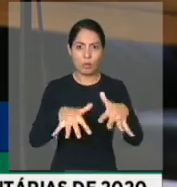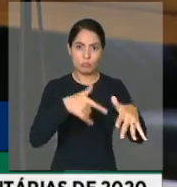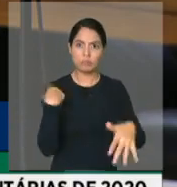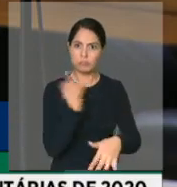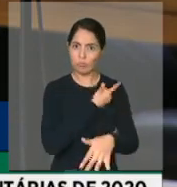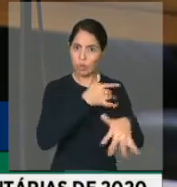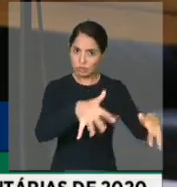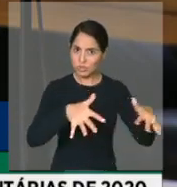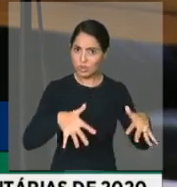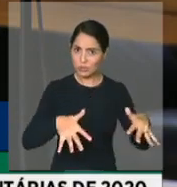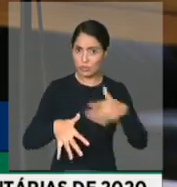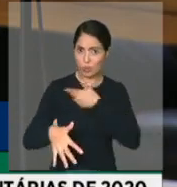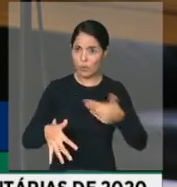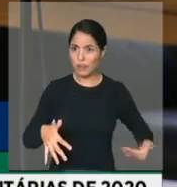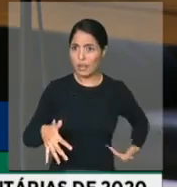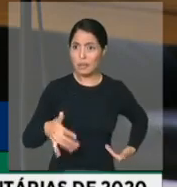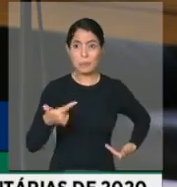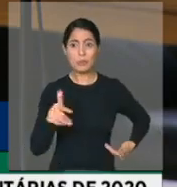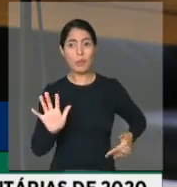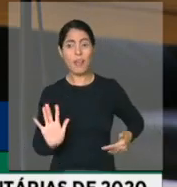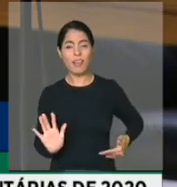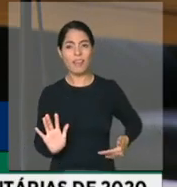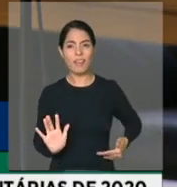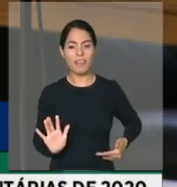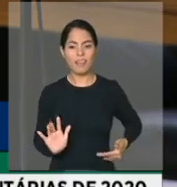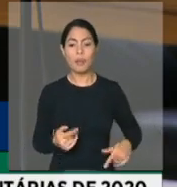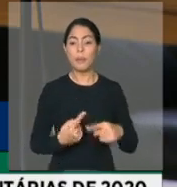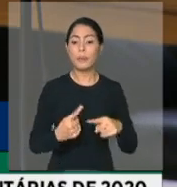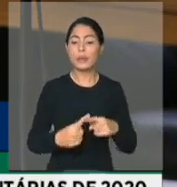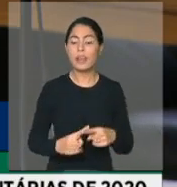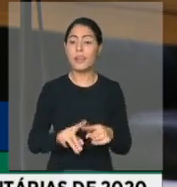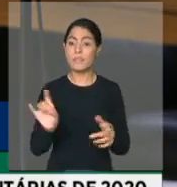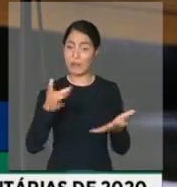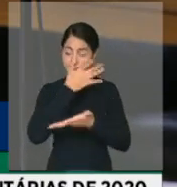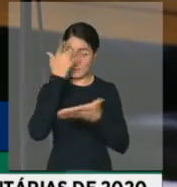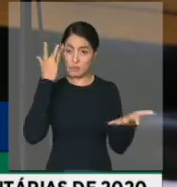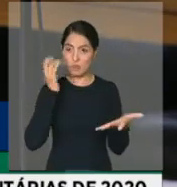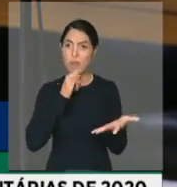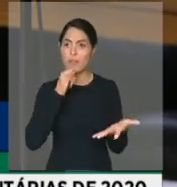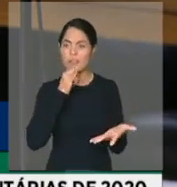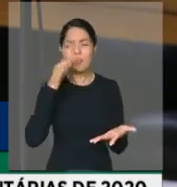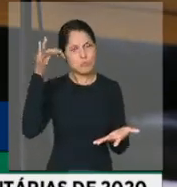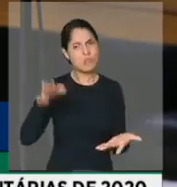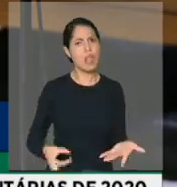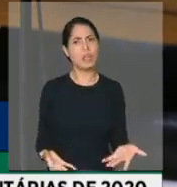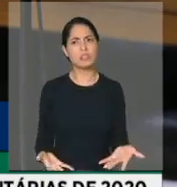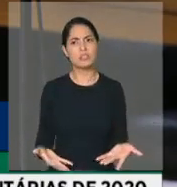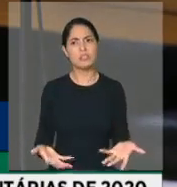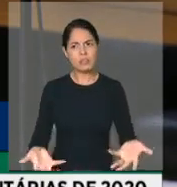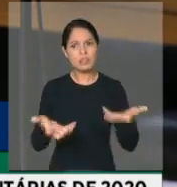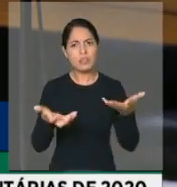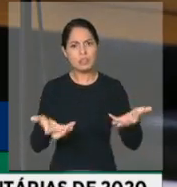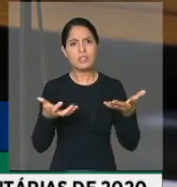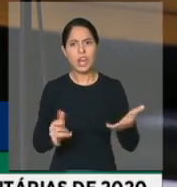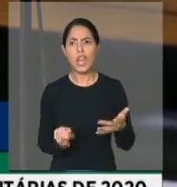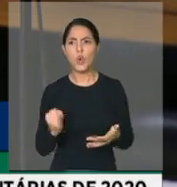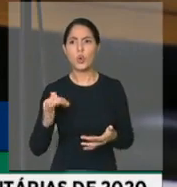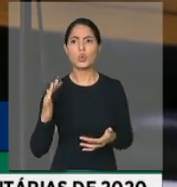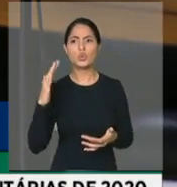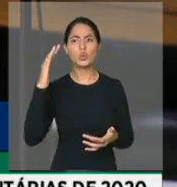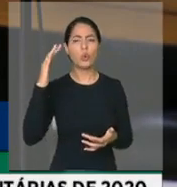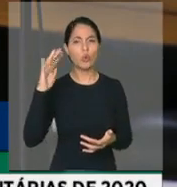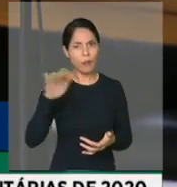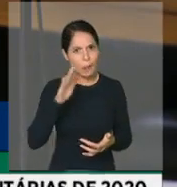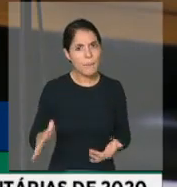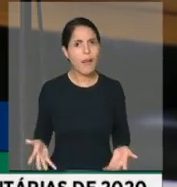são. E ainda mais numa situação de pandemia, que vai ter parlamentar, por exemplo, corretamente querendo acabar com o juro do consignado. Nós